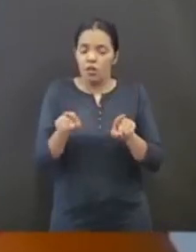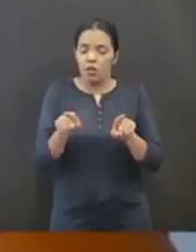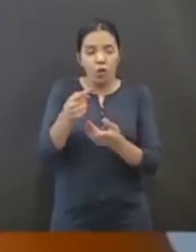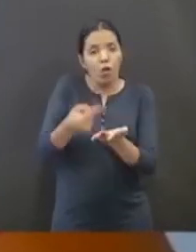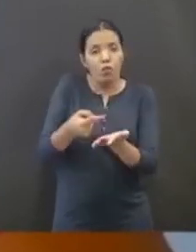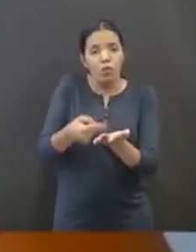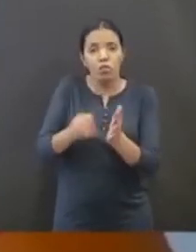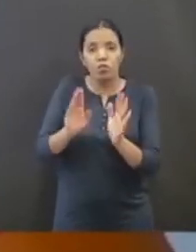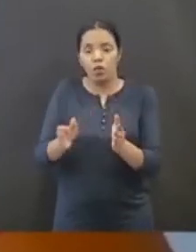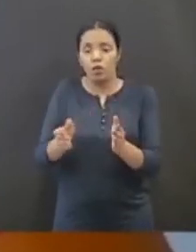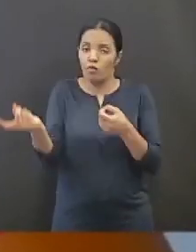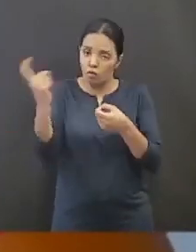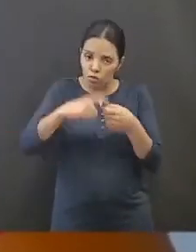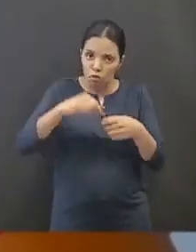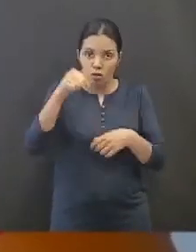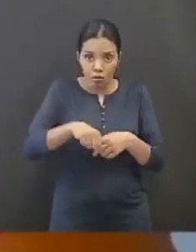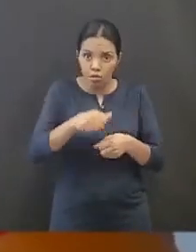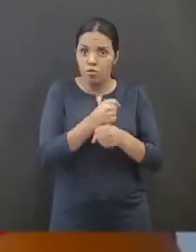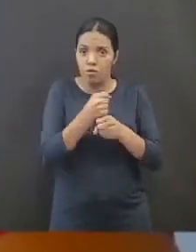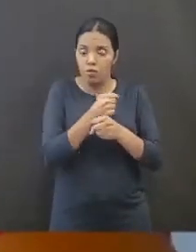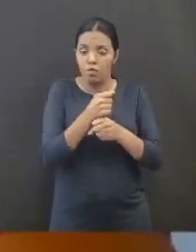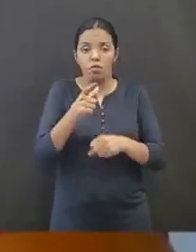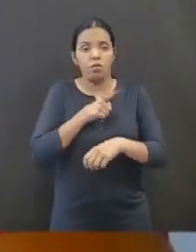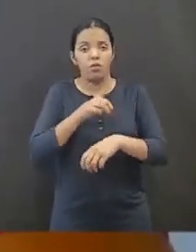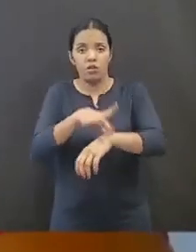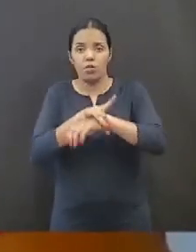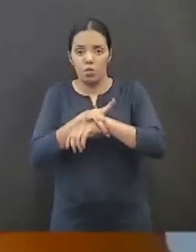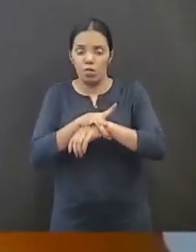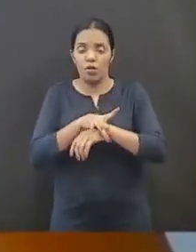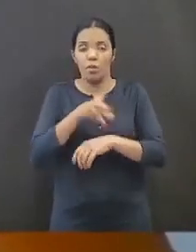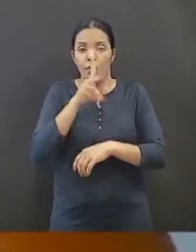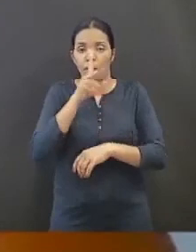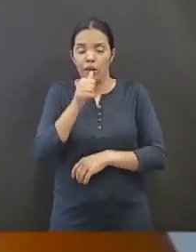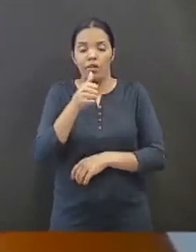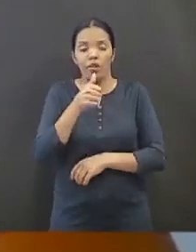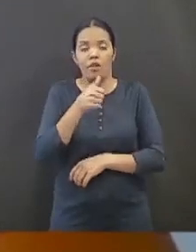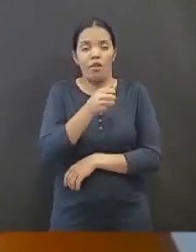este ano para garantir a segurança de alunos, pais